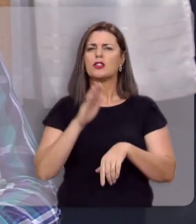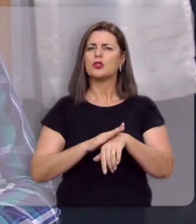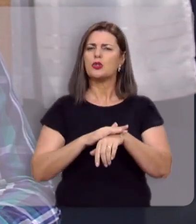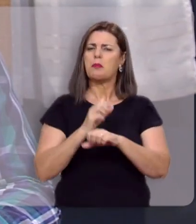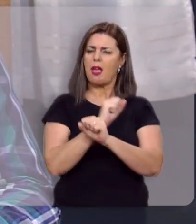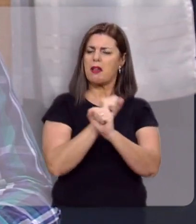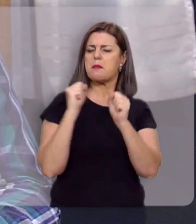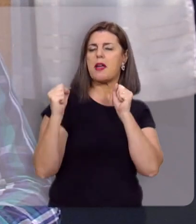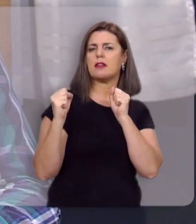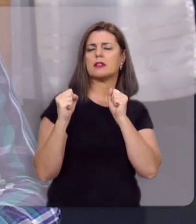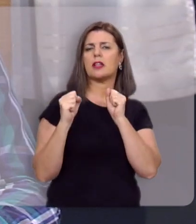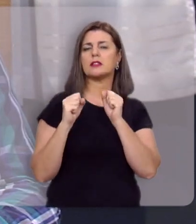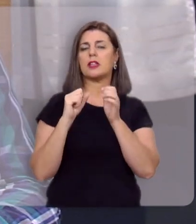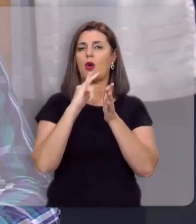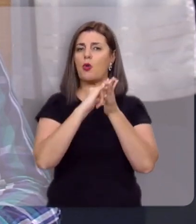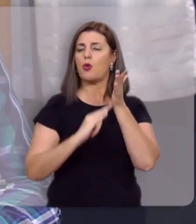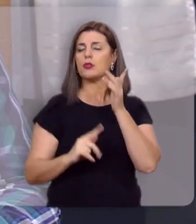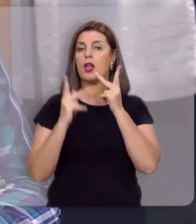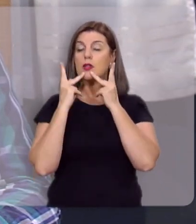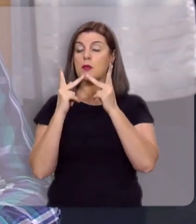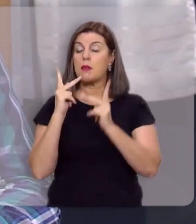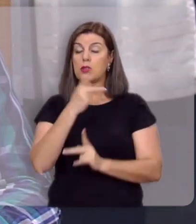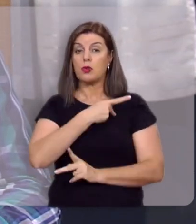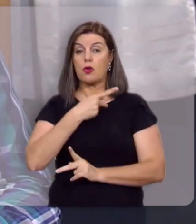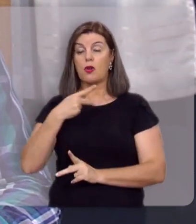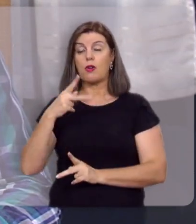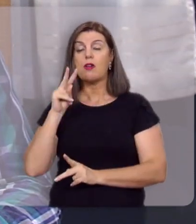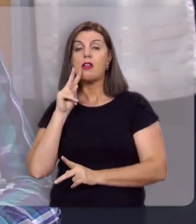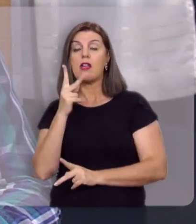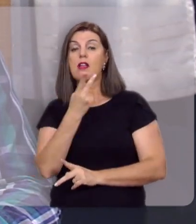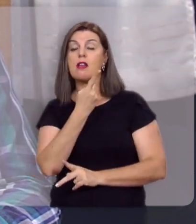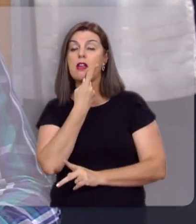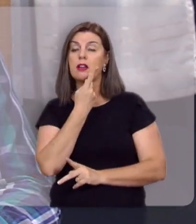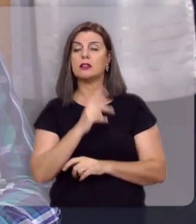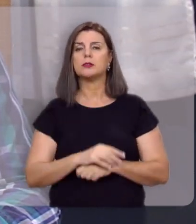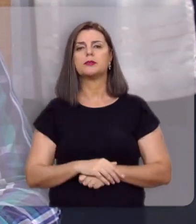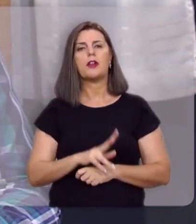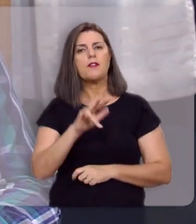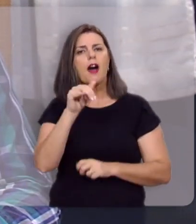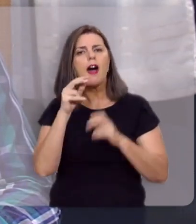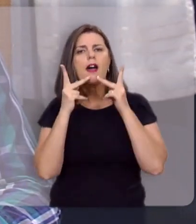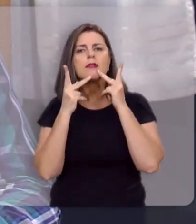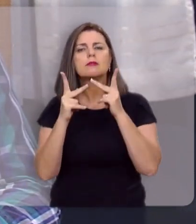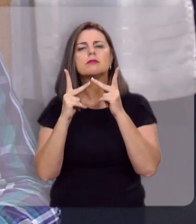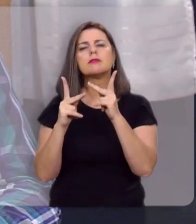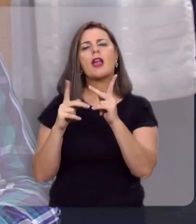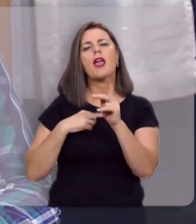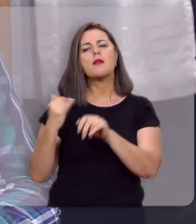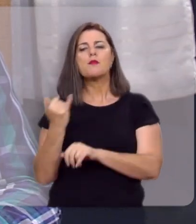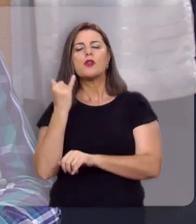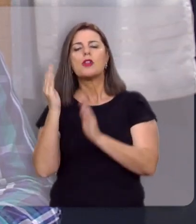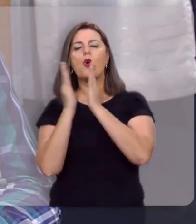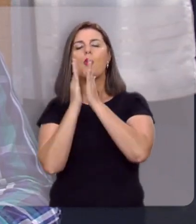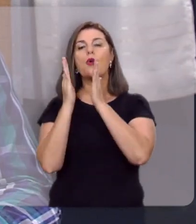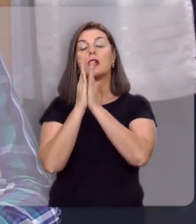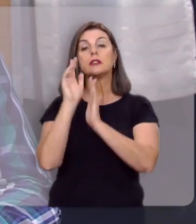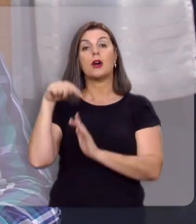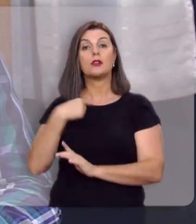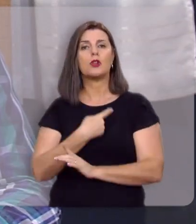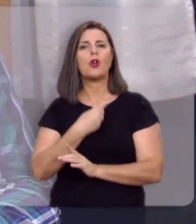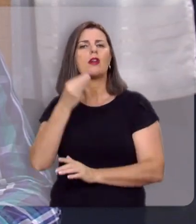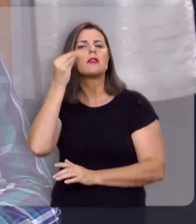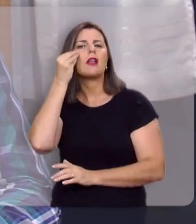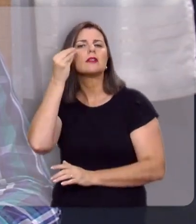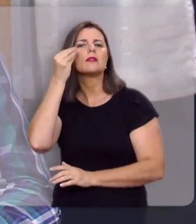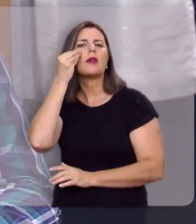aspecto da libertação, o texto que o reverendo Hernandes vai pregar fala sobre a importância da oração para que